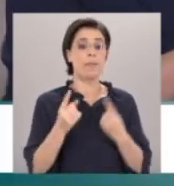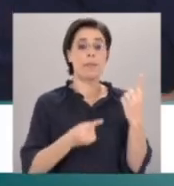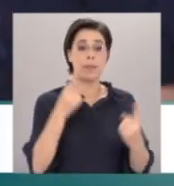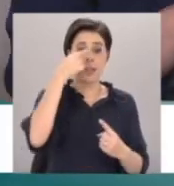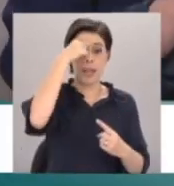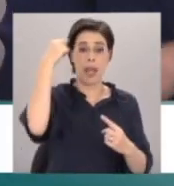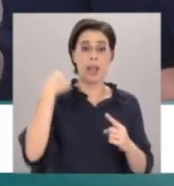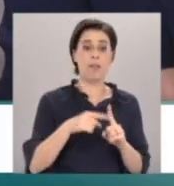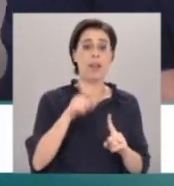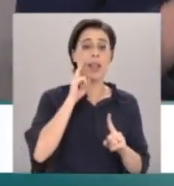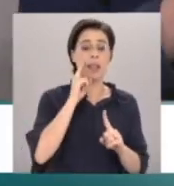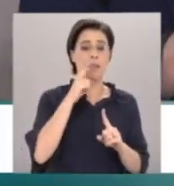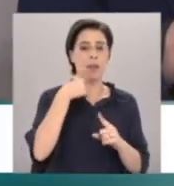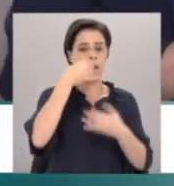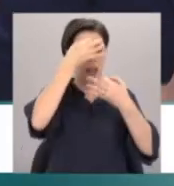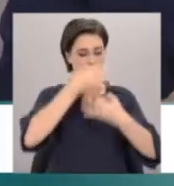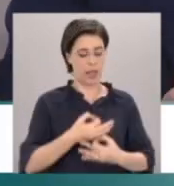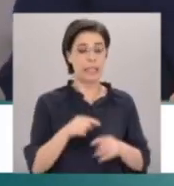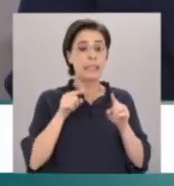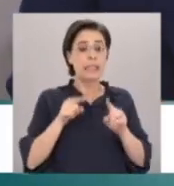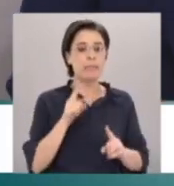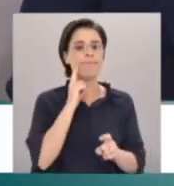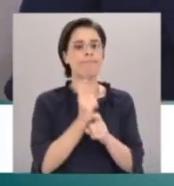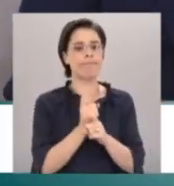é isso ele defender a decência Mas é isso que se exige aos mo